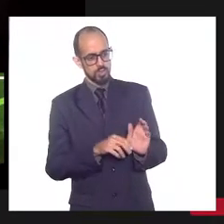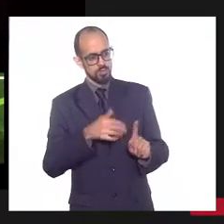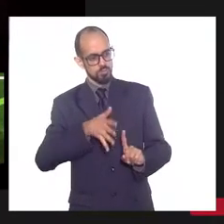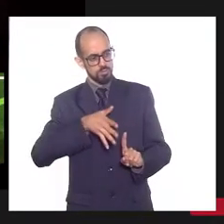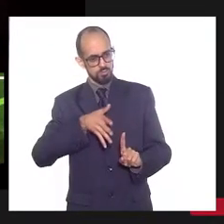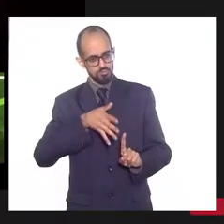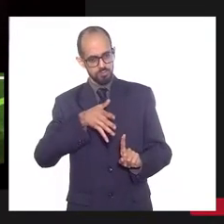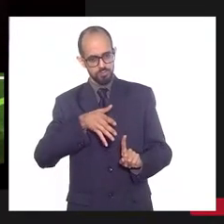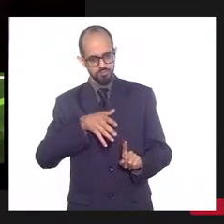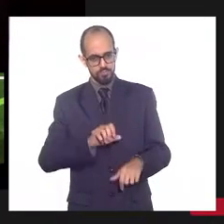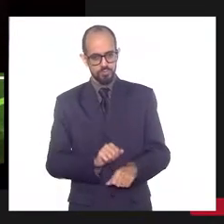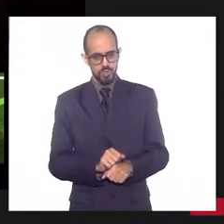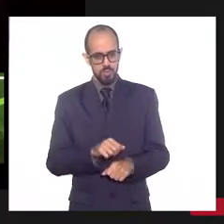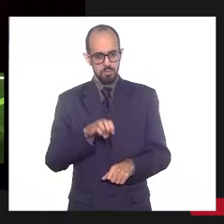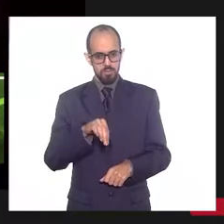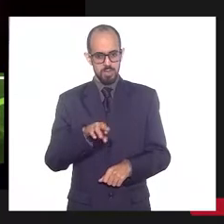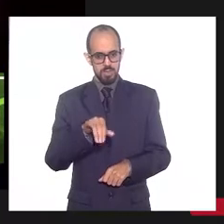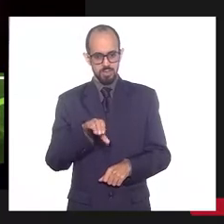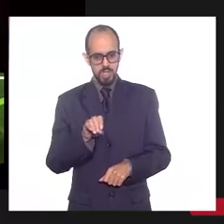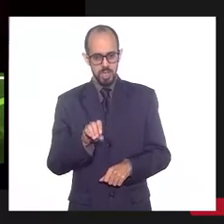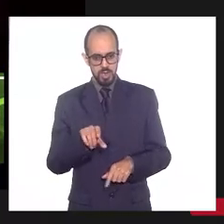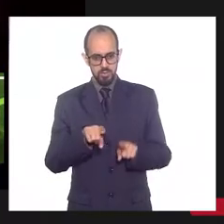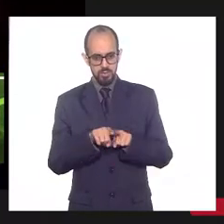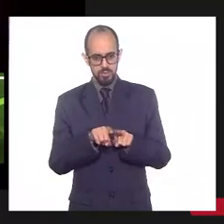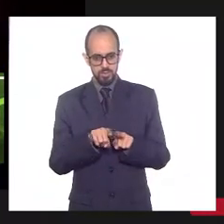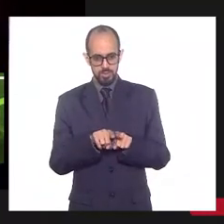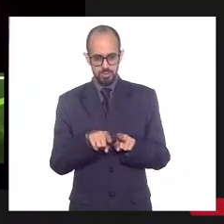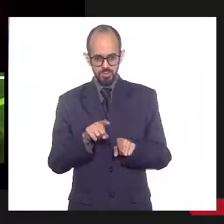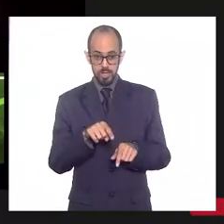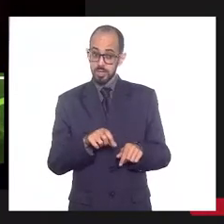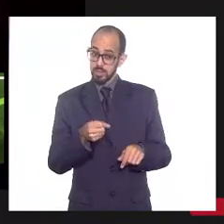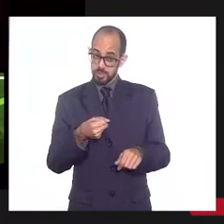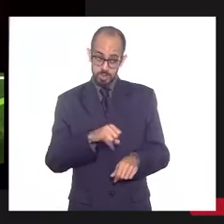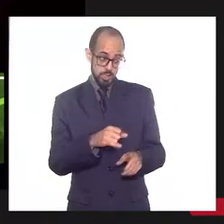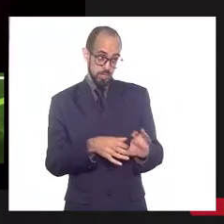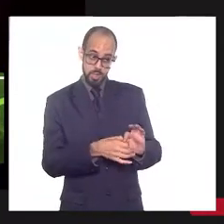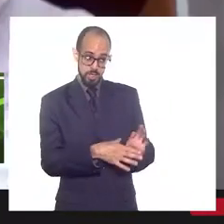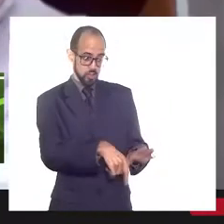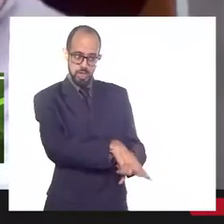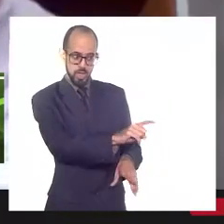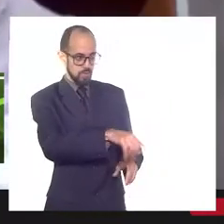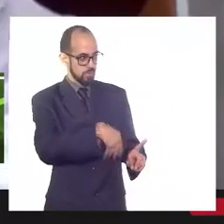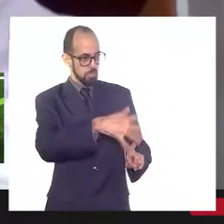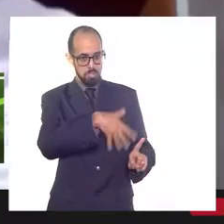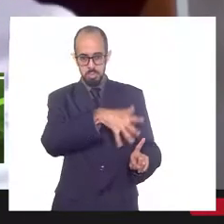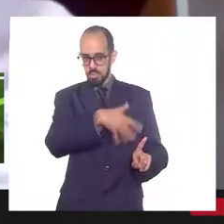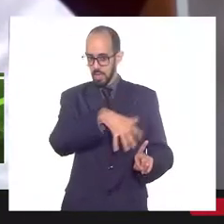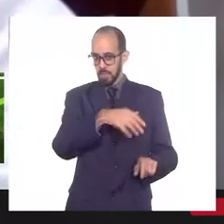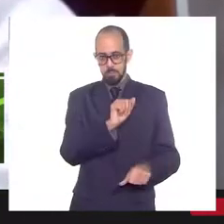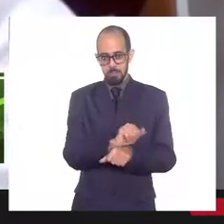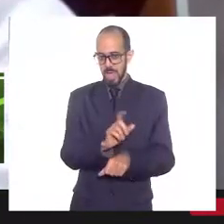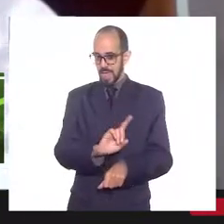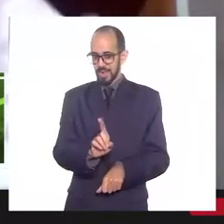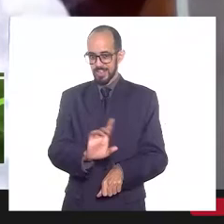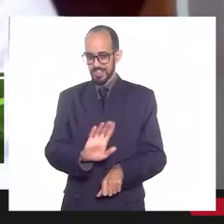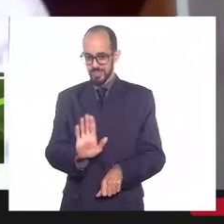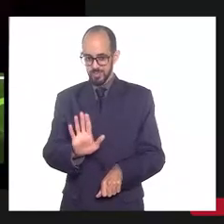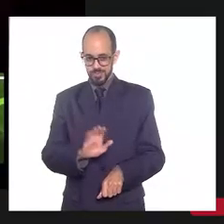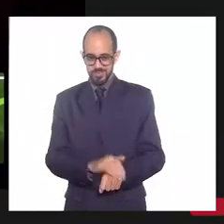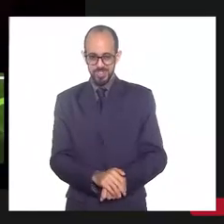achou o gol Marcelo Monteiro que se a senhora deixar ele fala que durante o dia o nosso